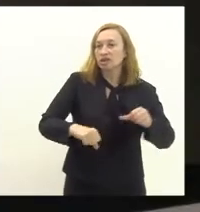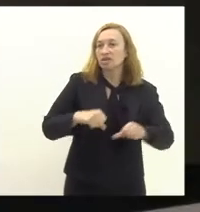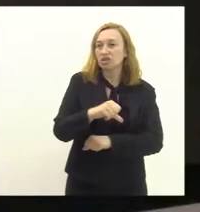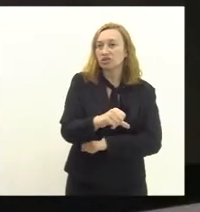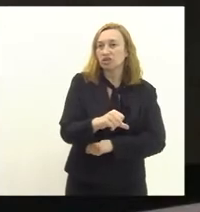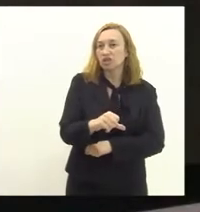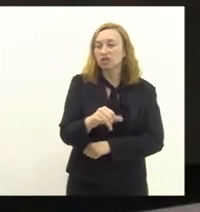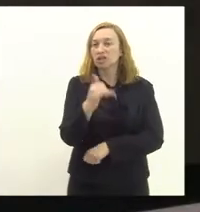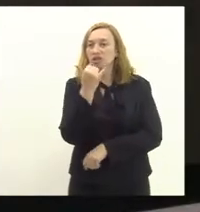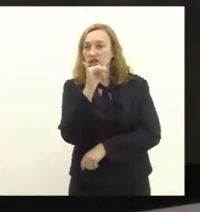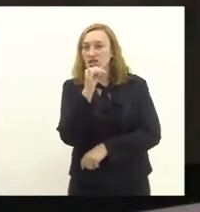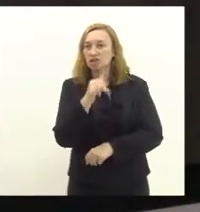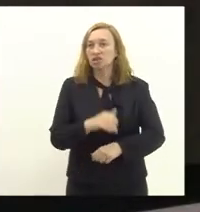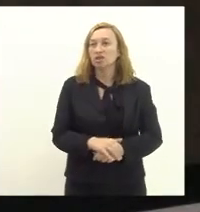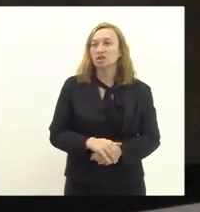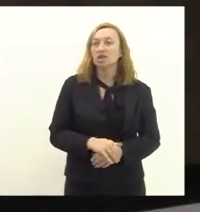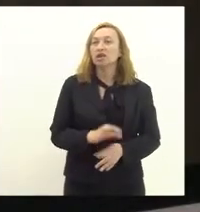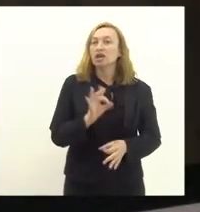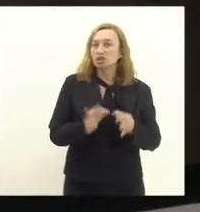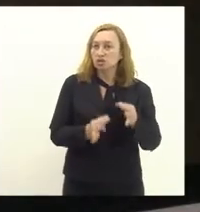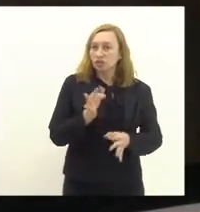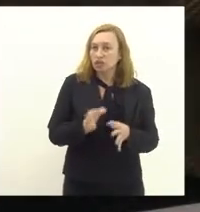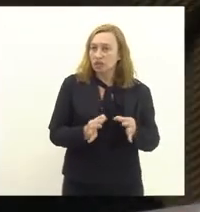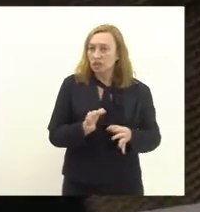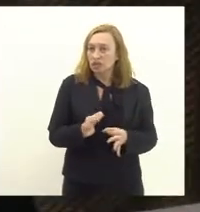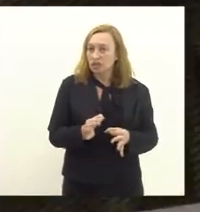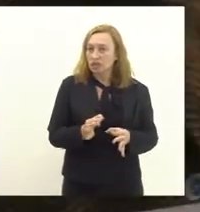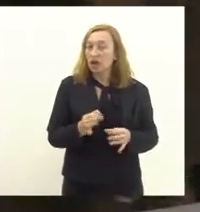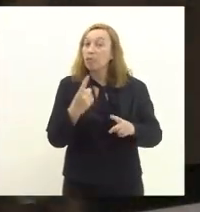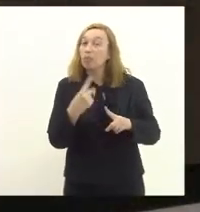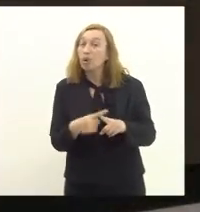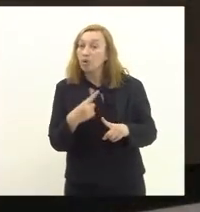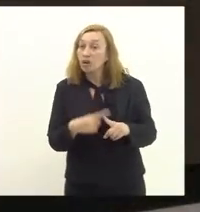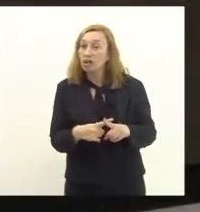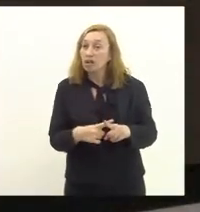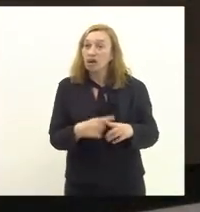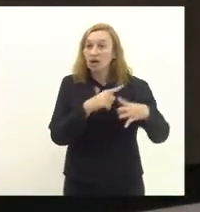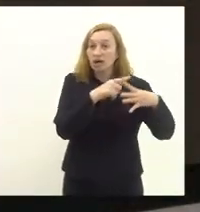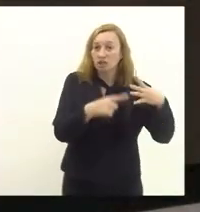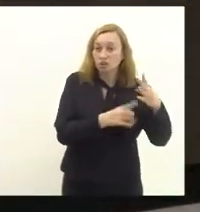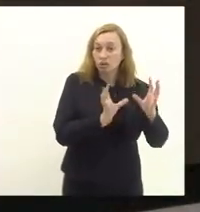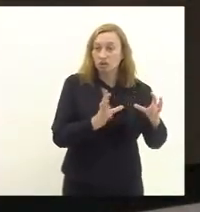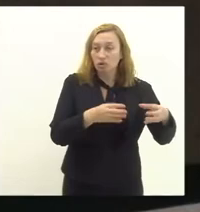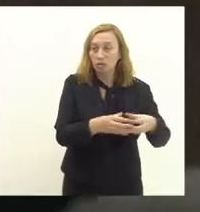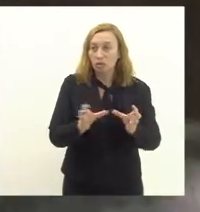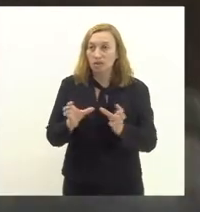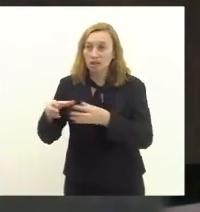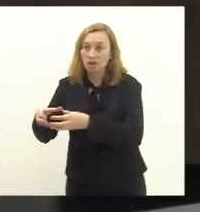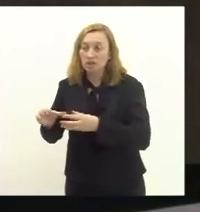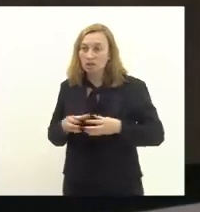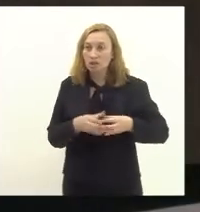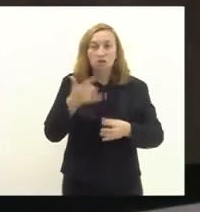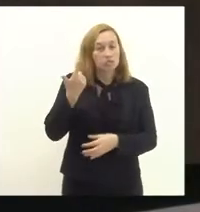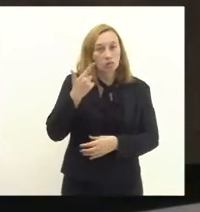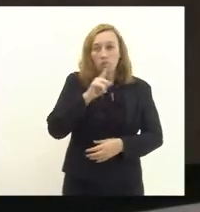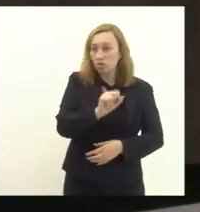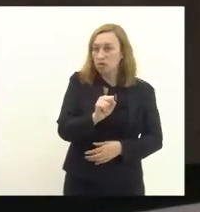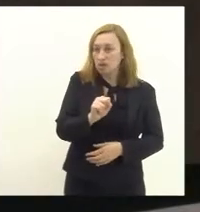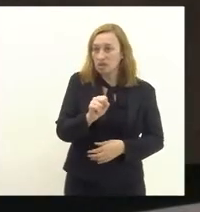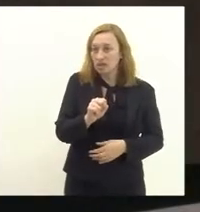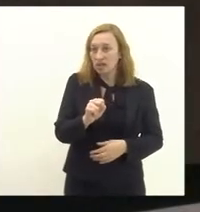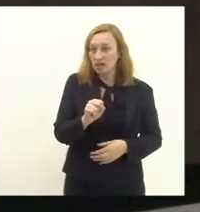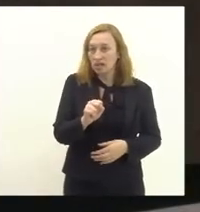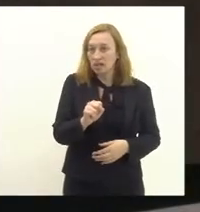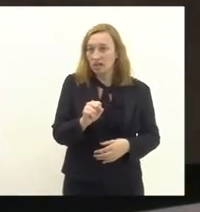em energia. A justificativa é porque as quatro cooperativas não conseguem dar conta de todos